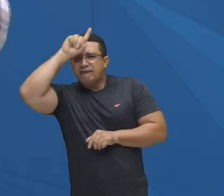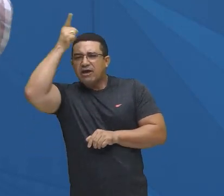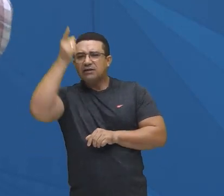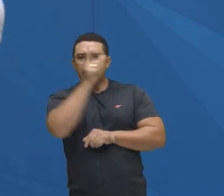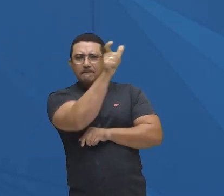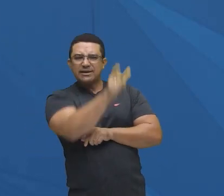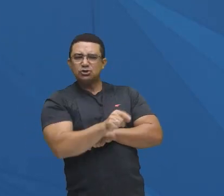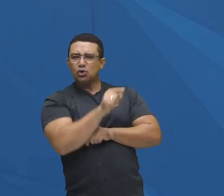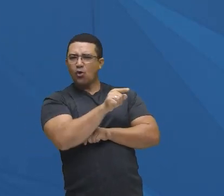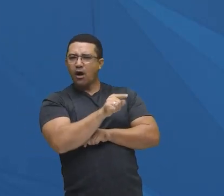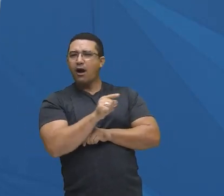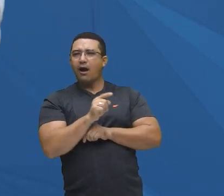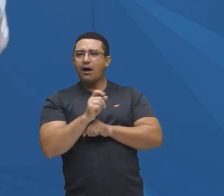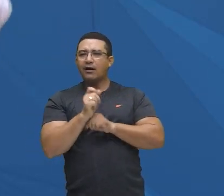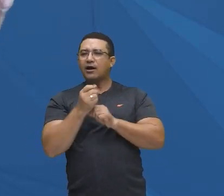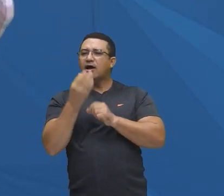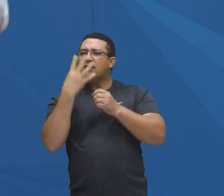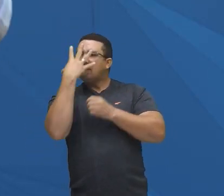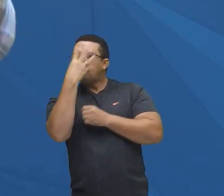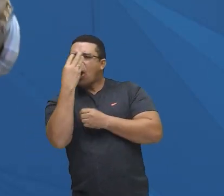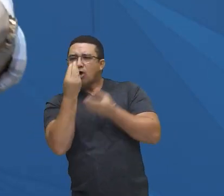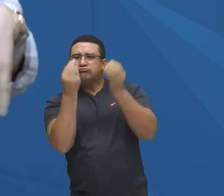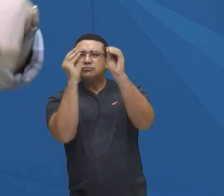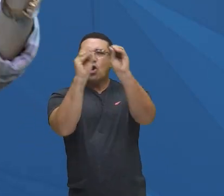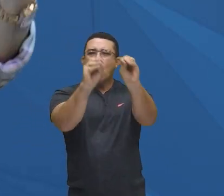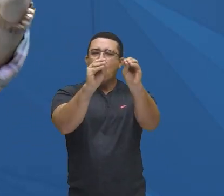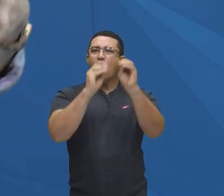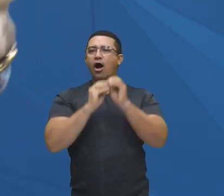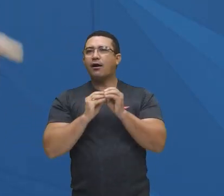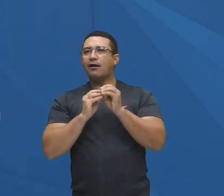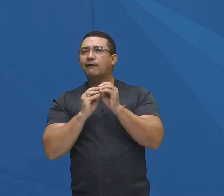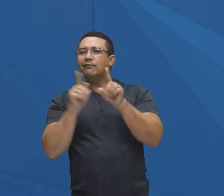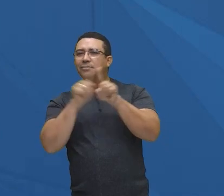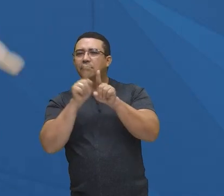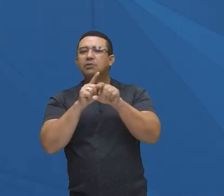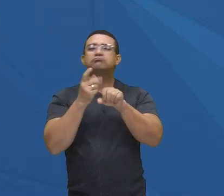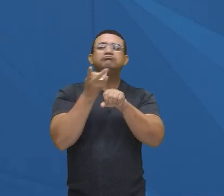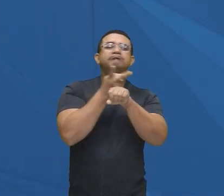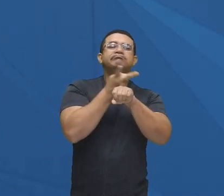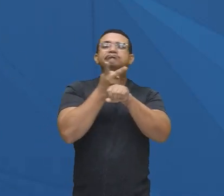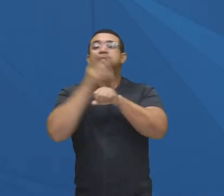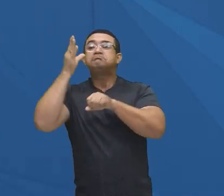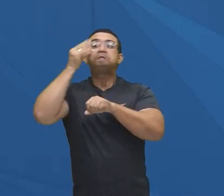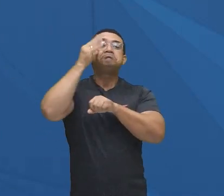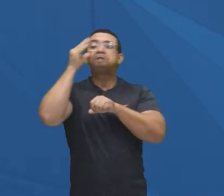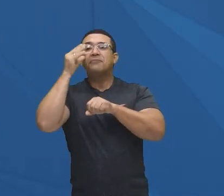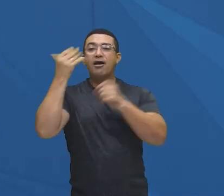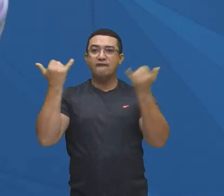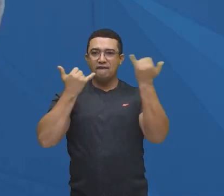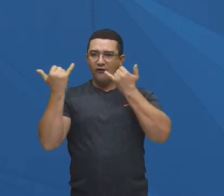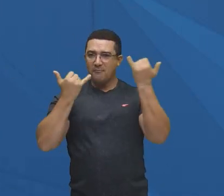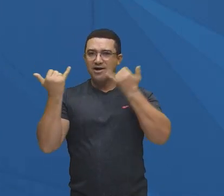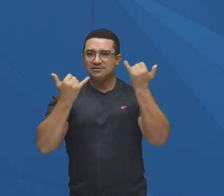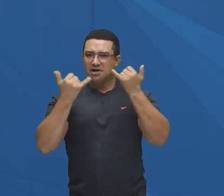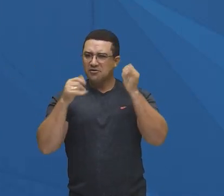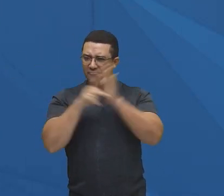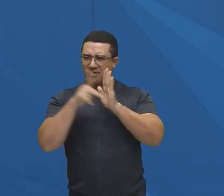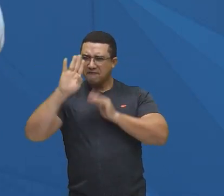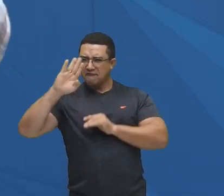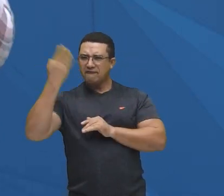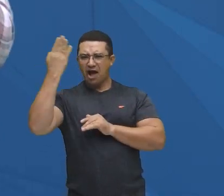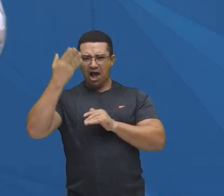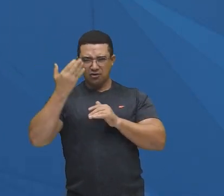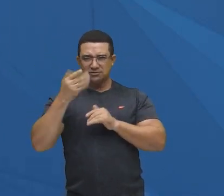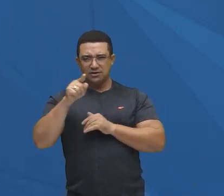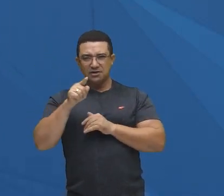existe, né? Justamente para poder ter acesso ou buscar informações sem atrelar essa busca à sua